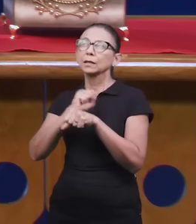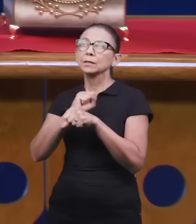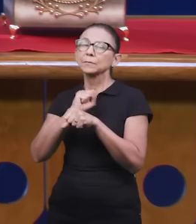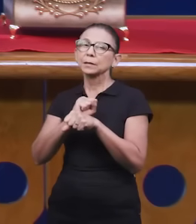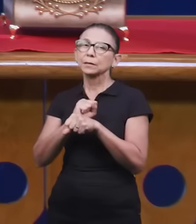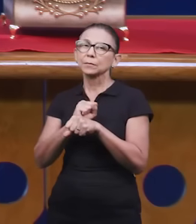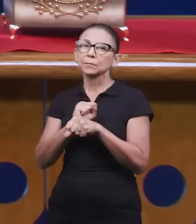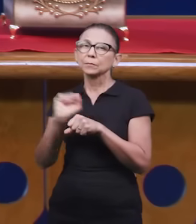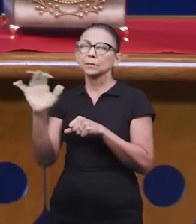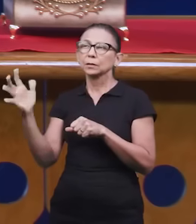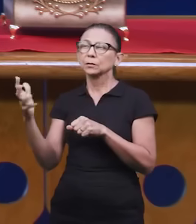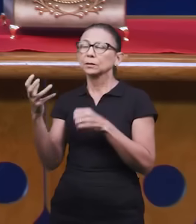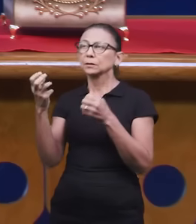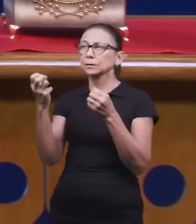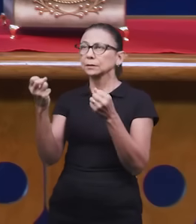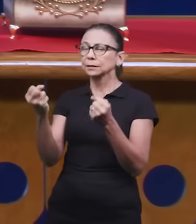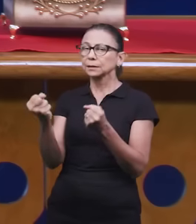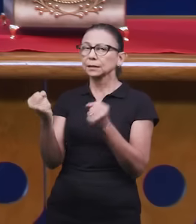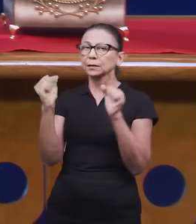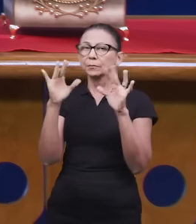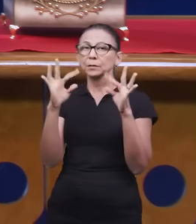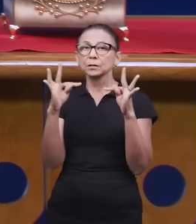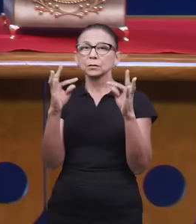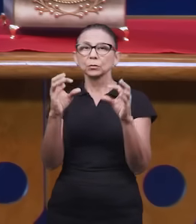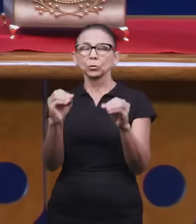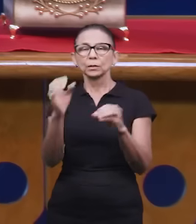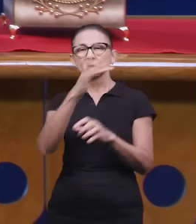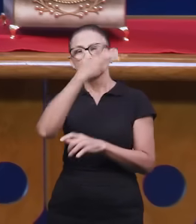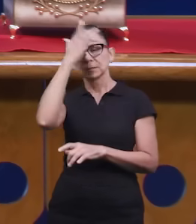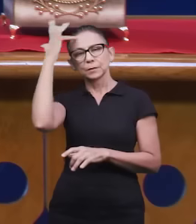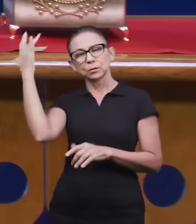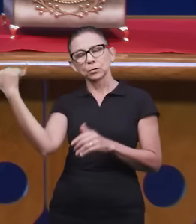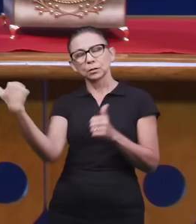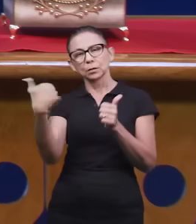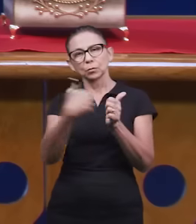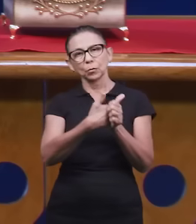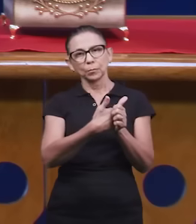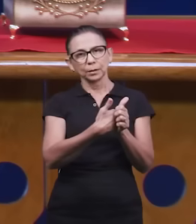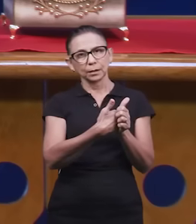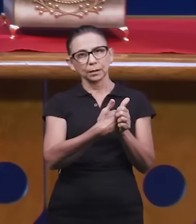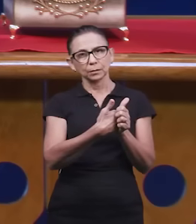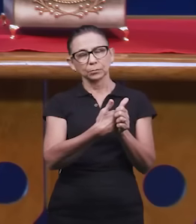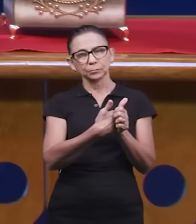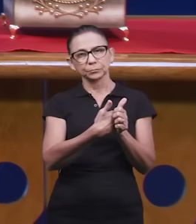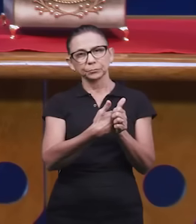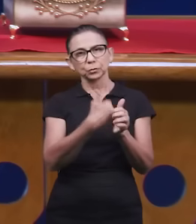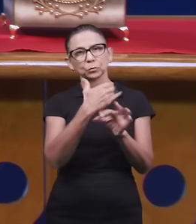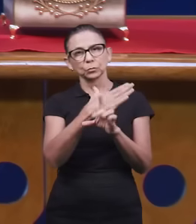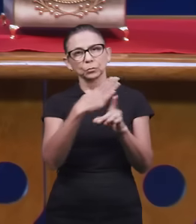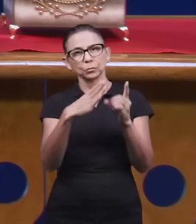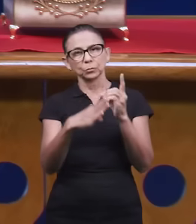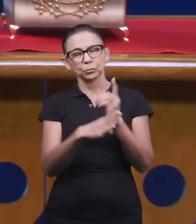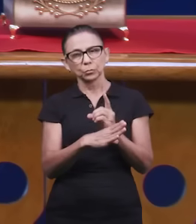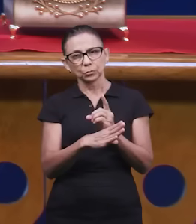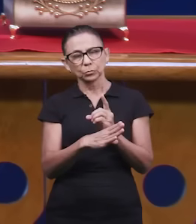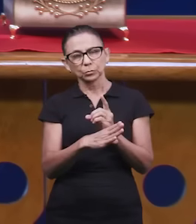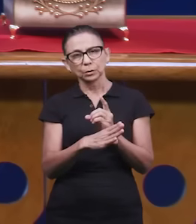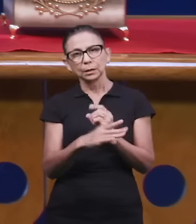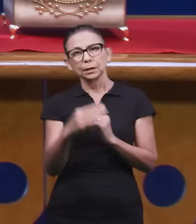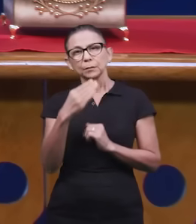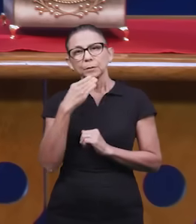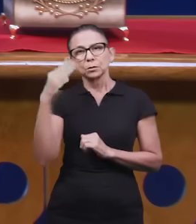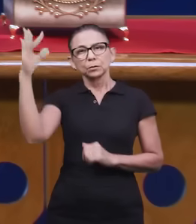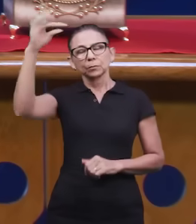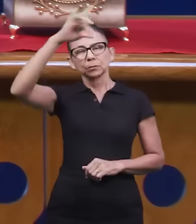nós esperamos. Aceita a nossa adoração, abençoe todos aqueles que acompanharam conosco, edifica os seus